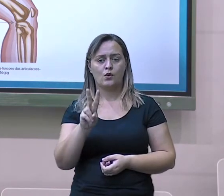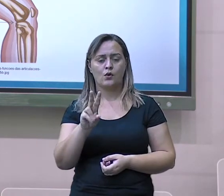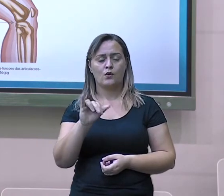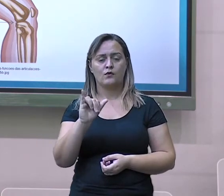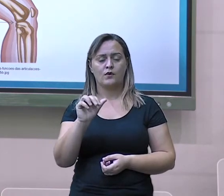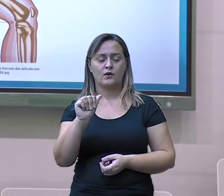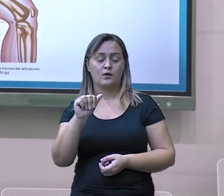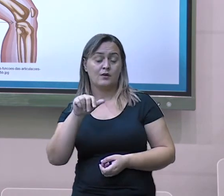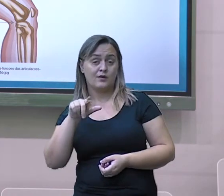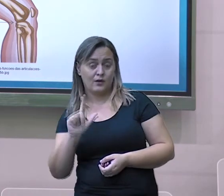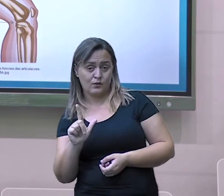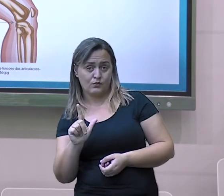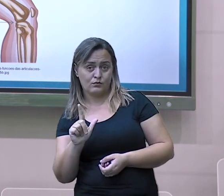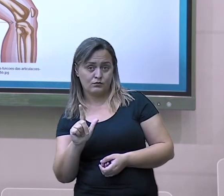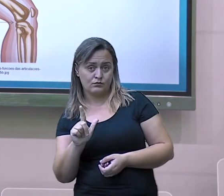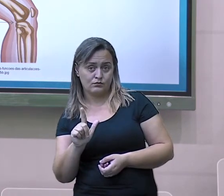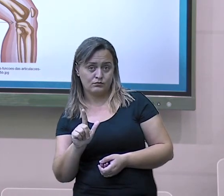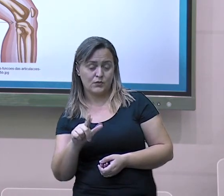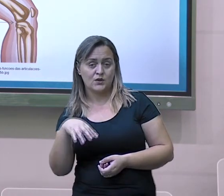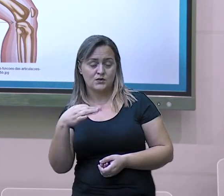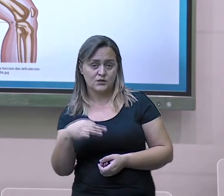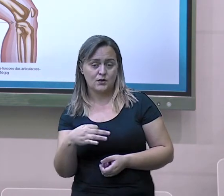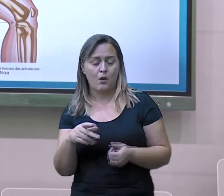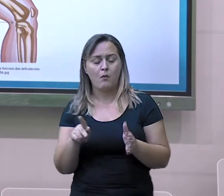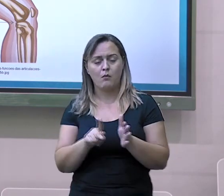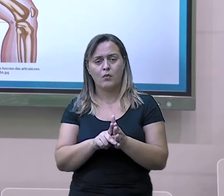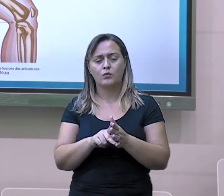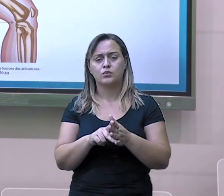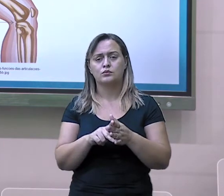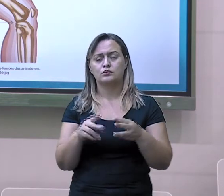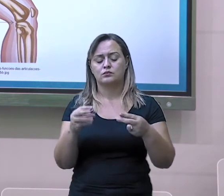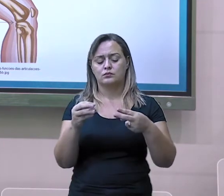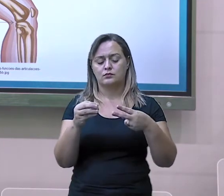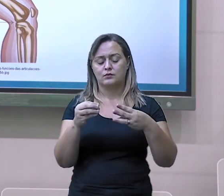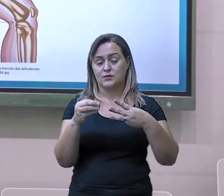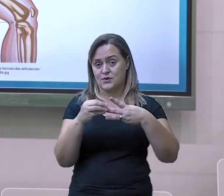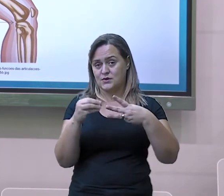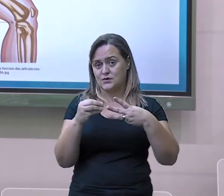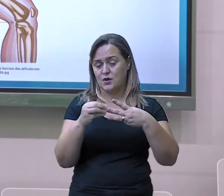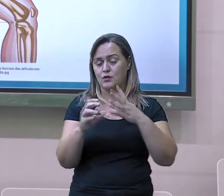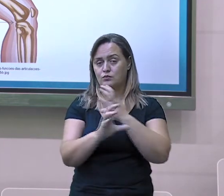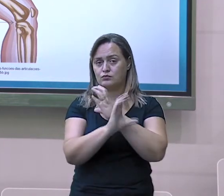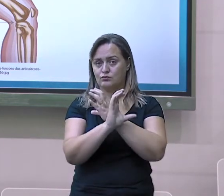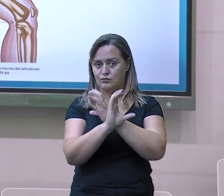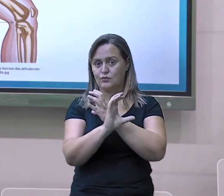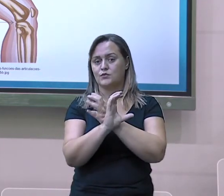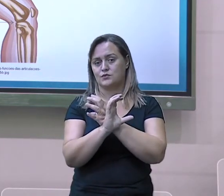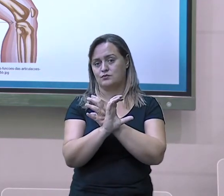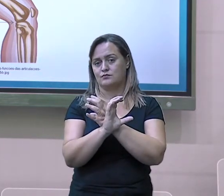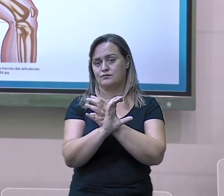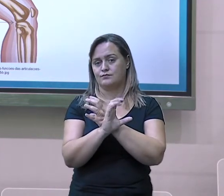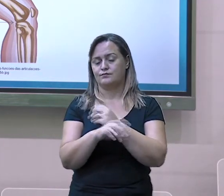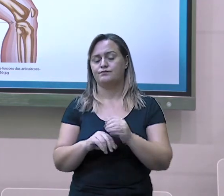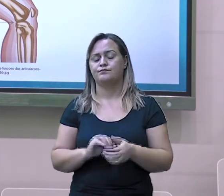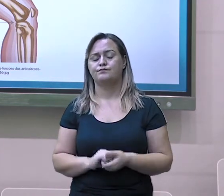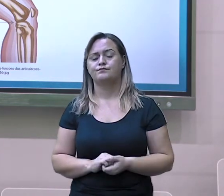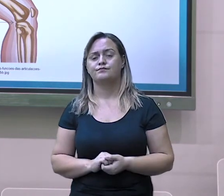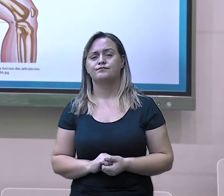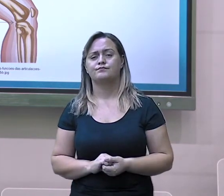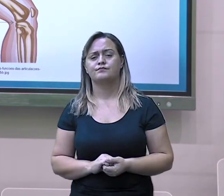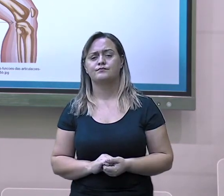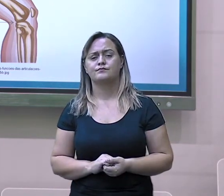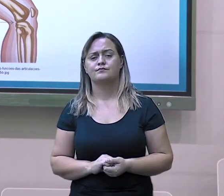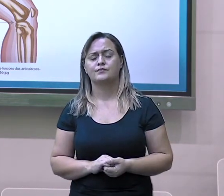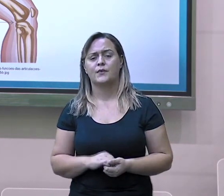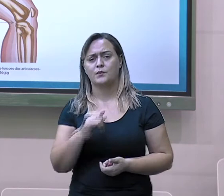membranas presentes nas células ósseas também. Gente, qual a diferença?